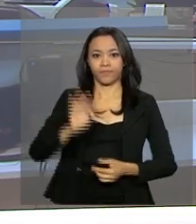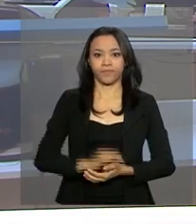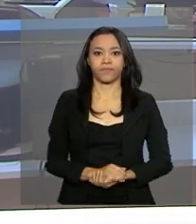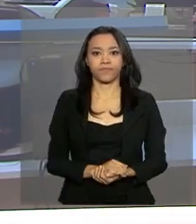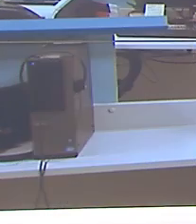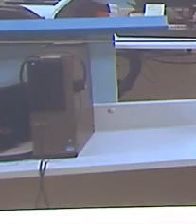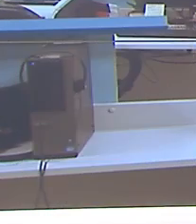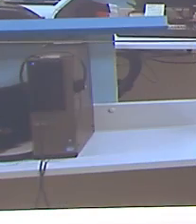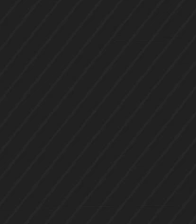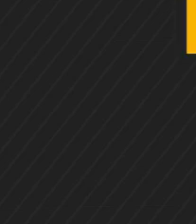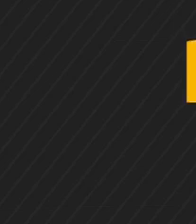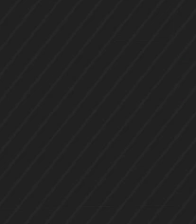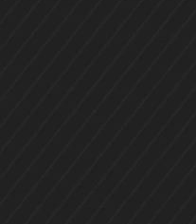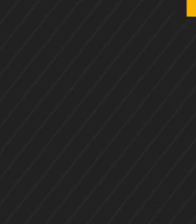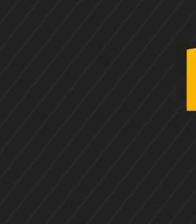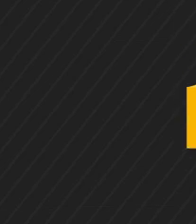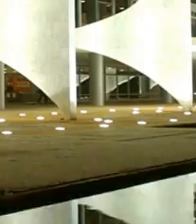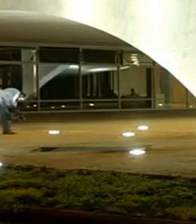Federal